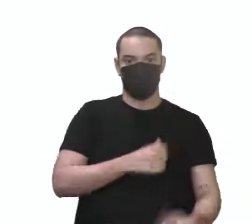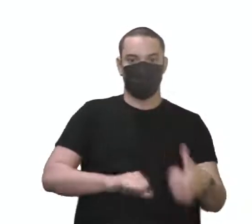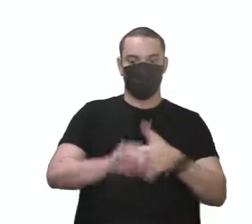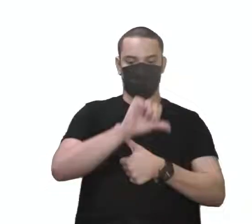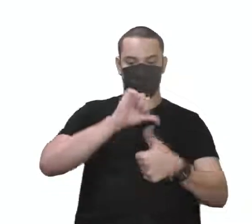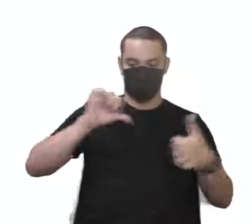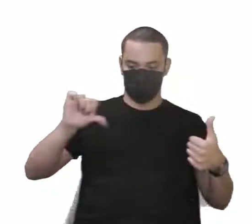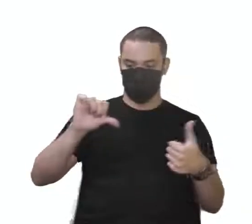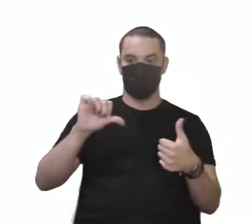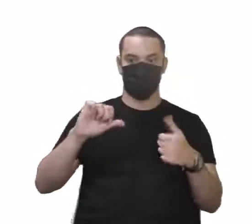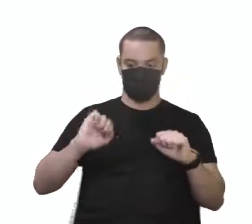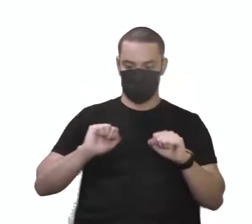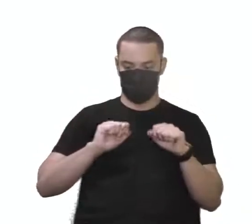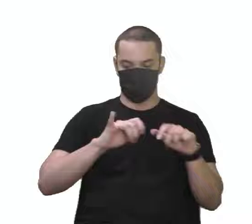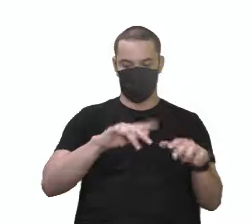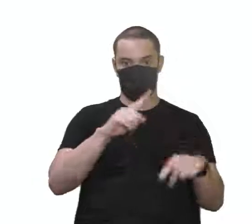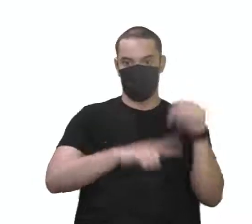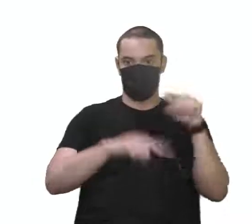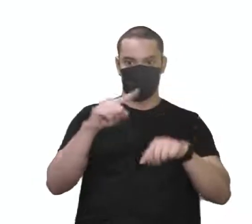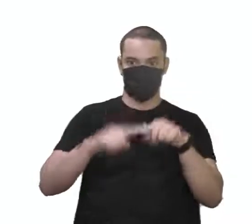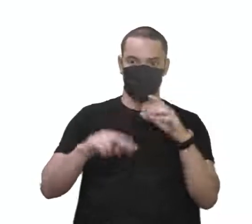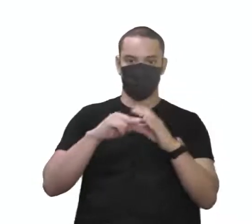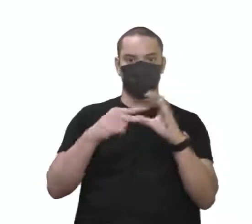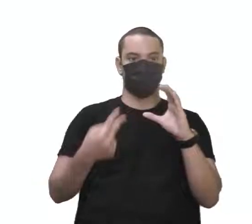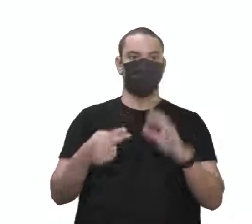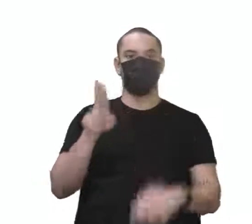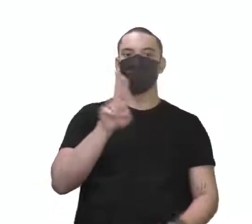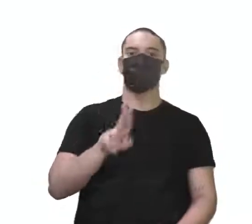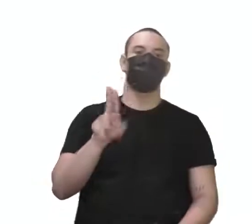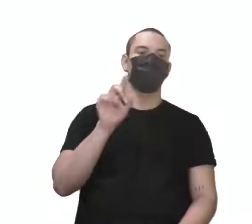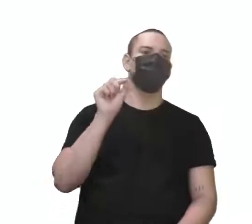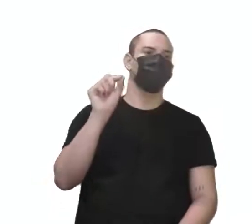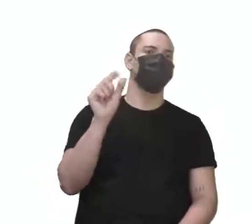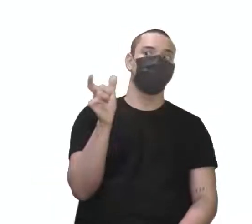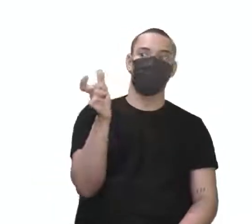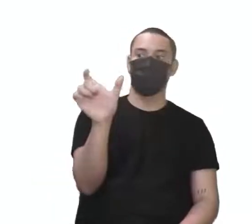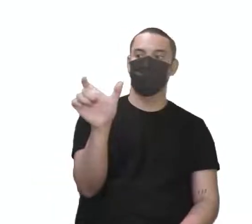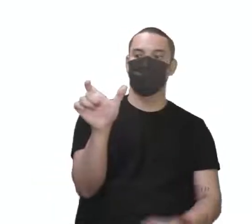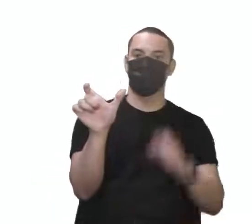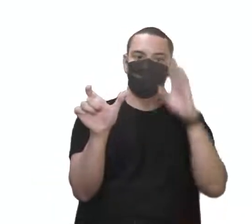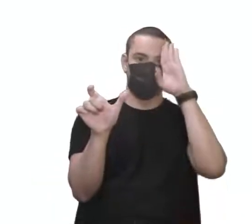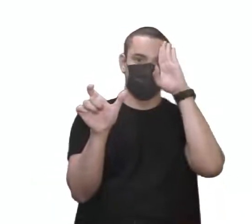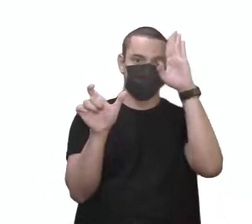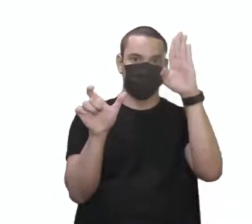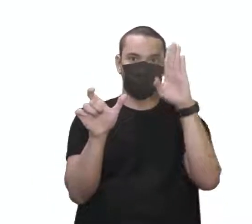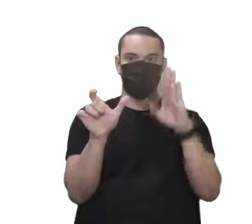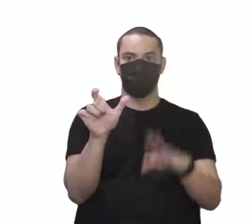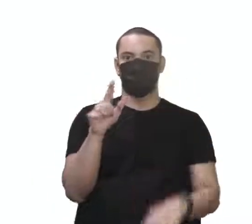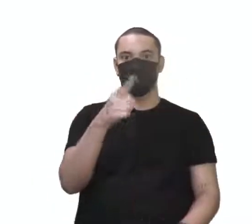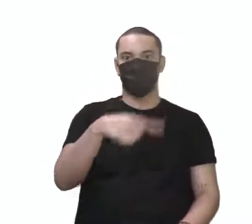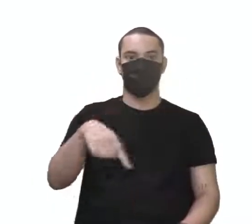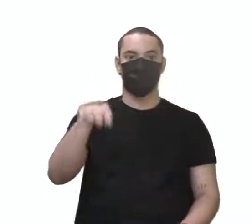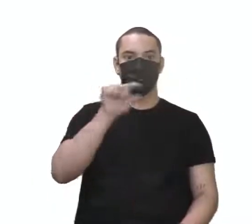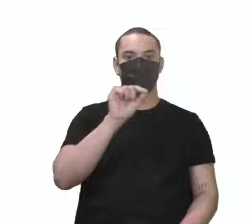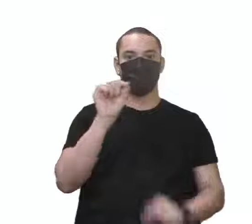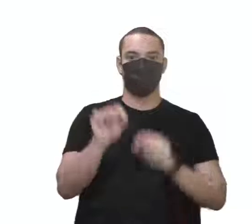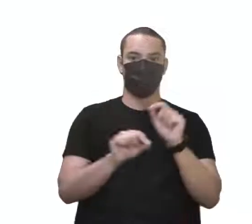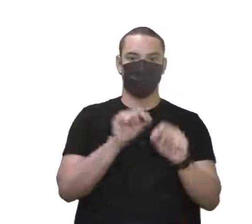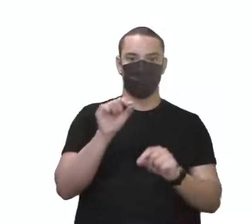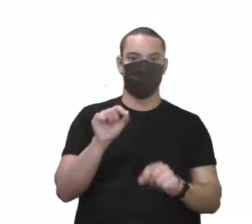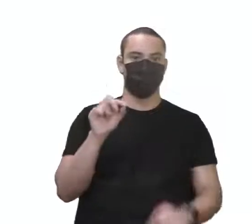de material genético implicam no uso de uma palavra-chave aqui importante para vocês: